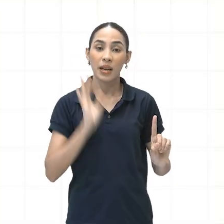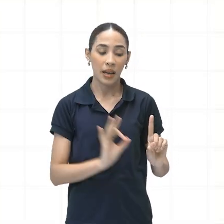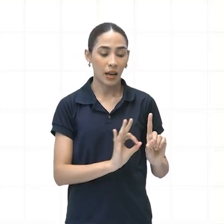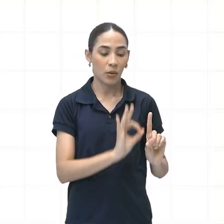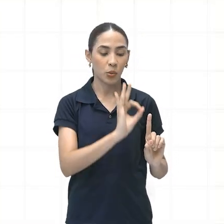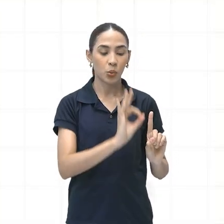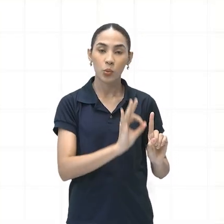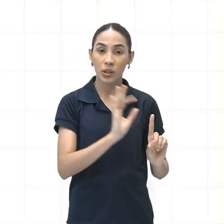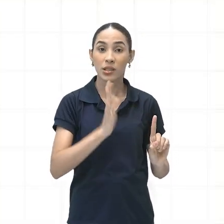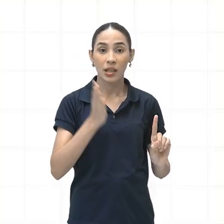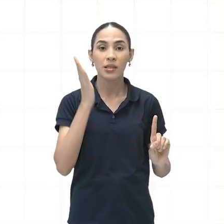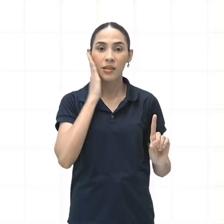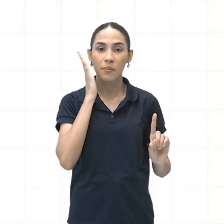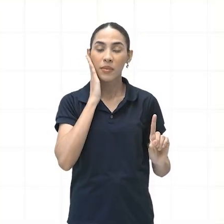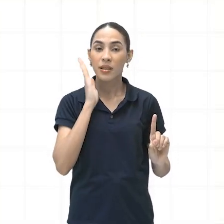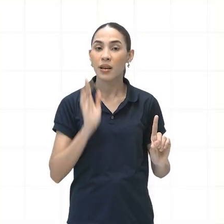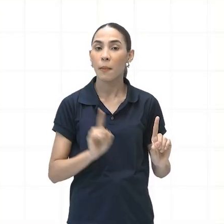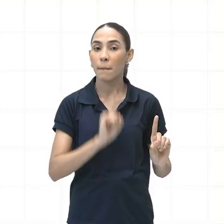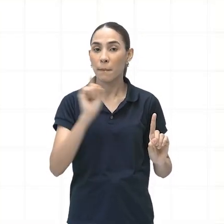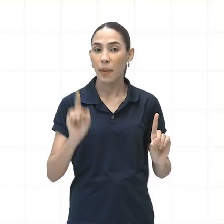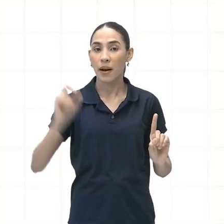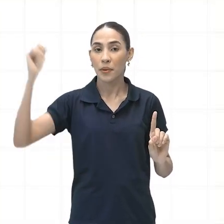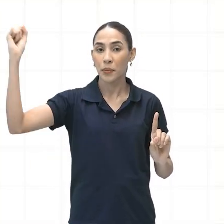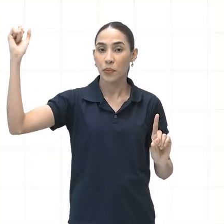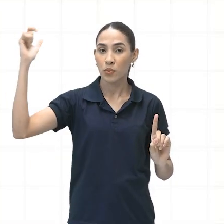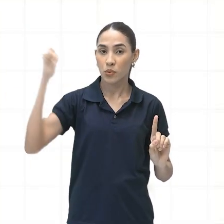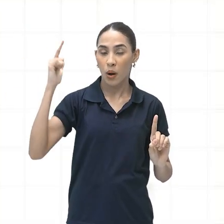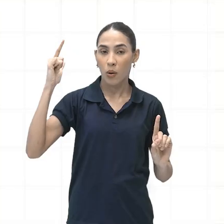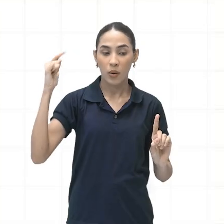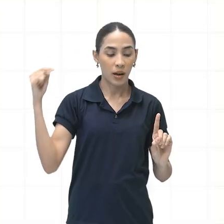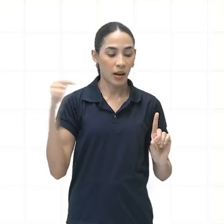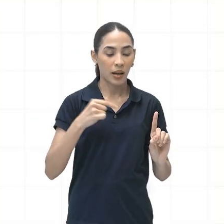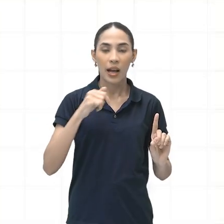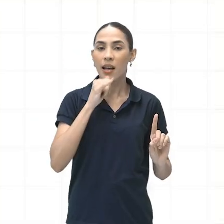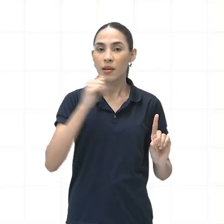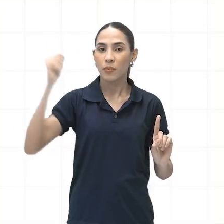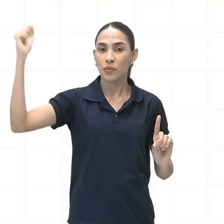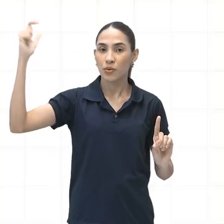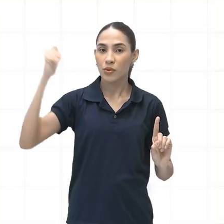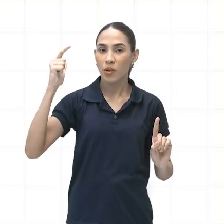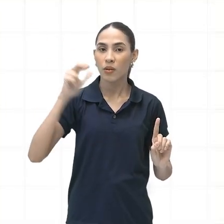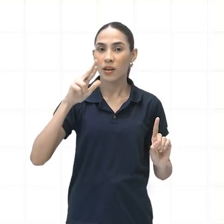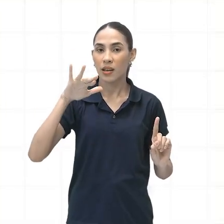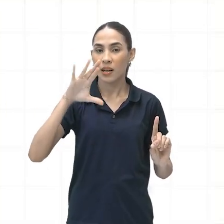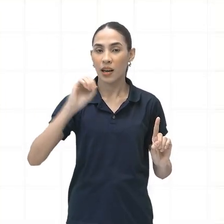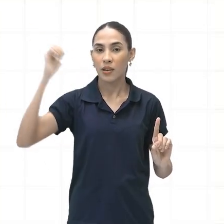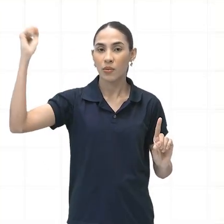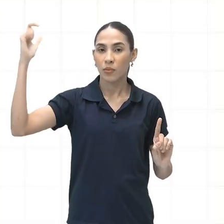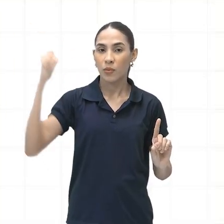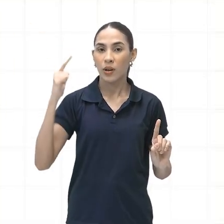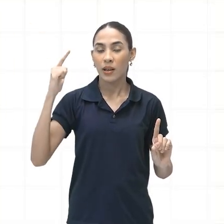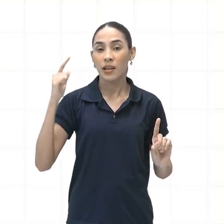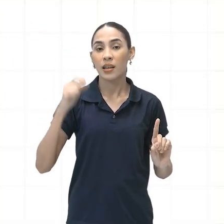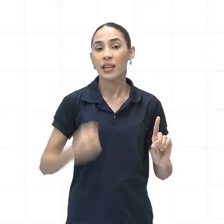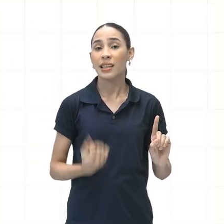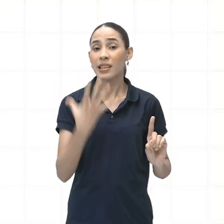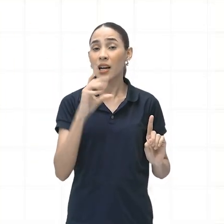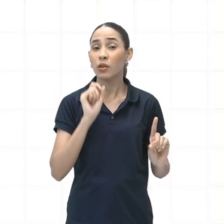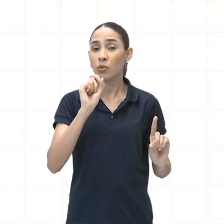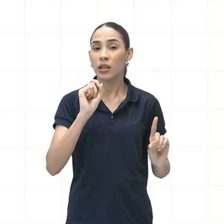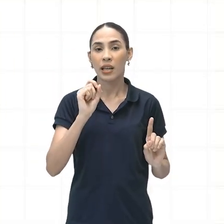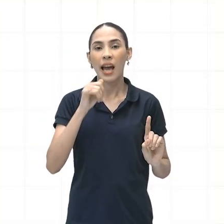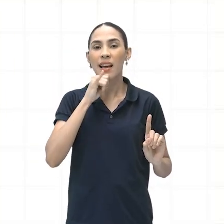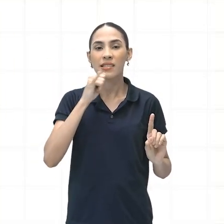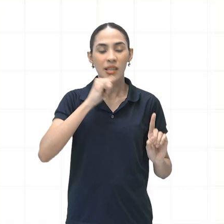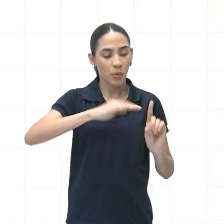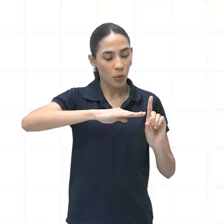altura. E aí, o Sol, com os raios solares, foi criado aí uma